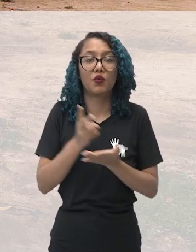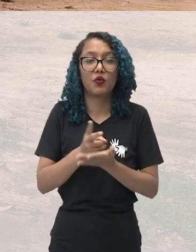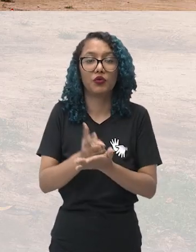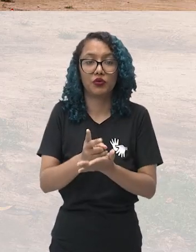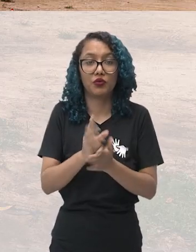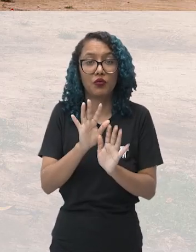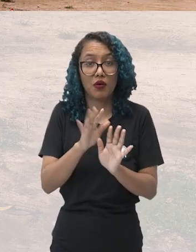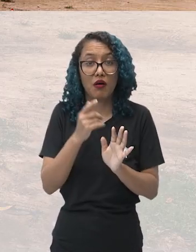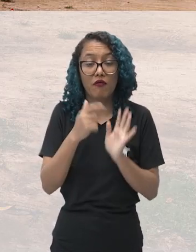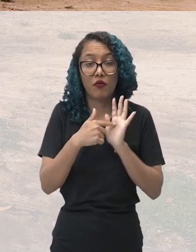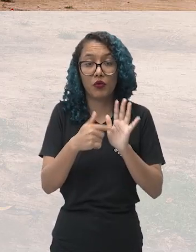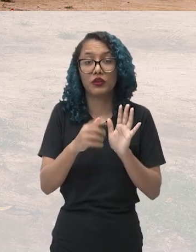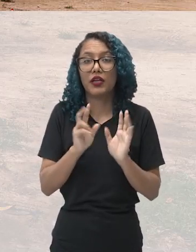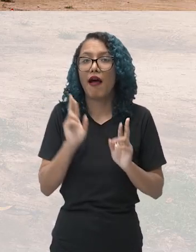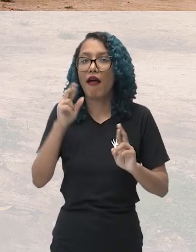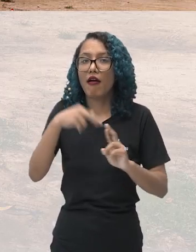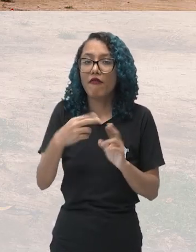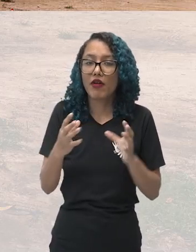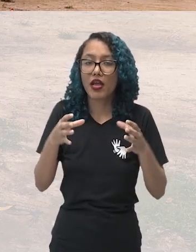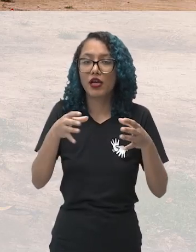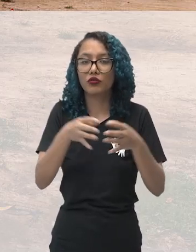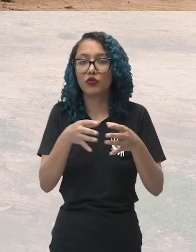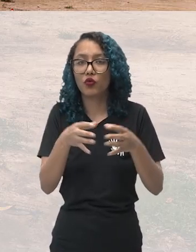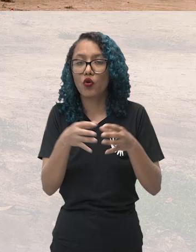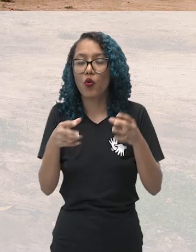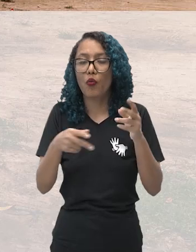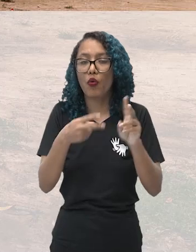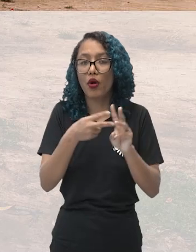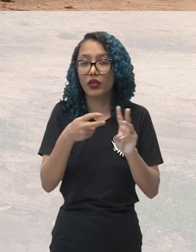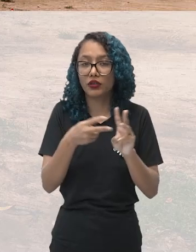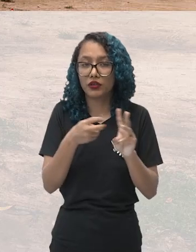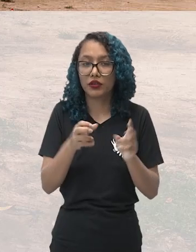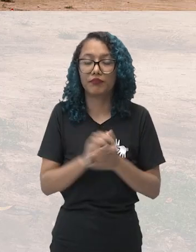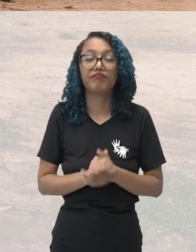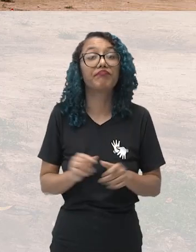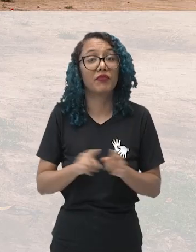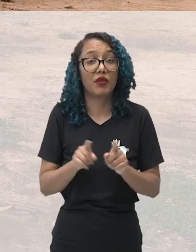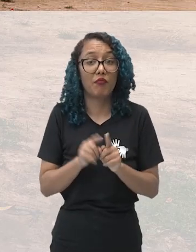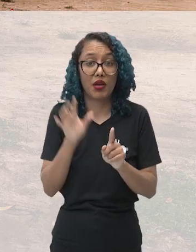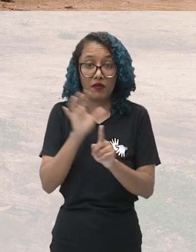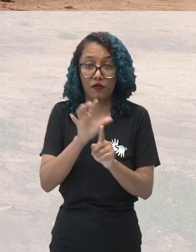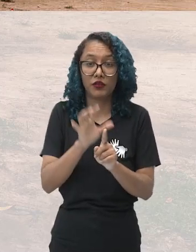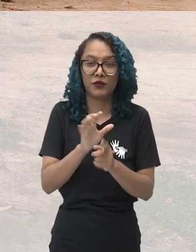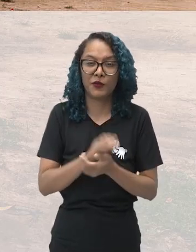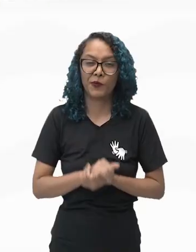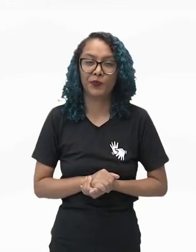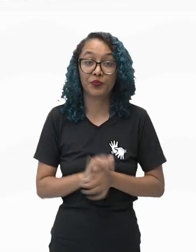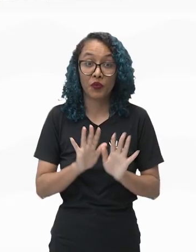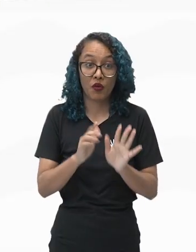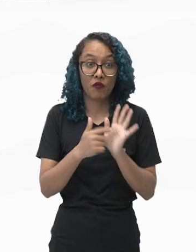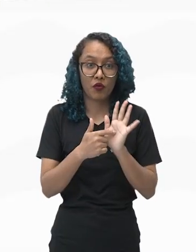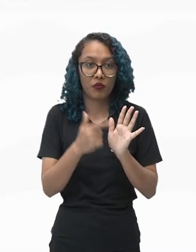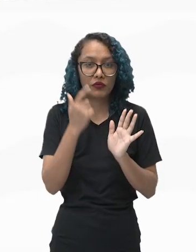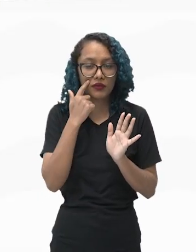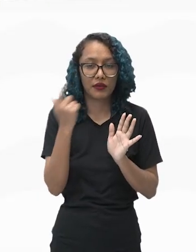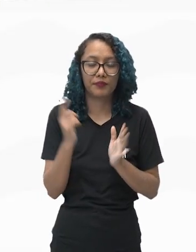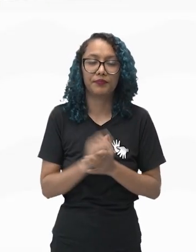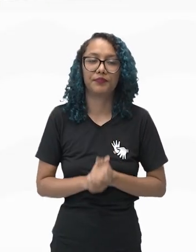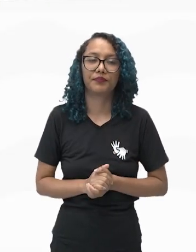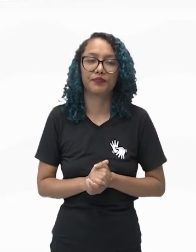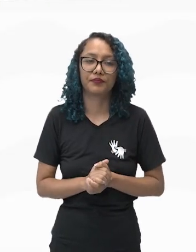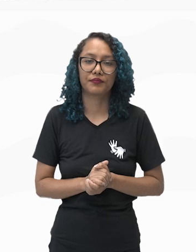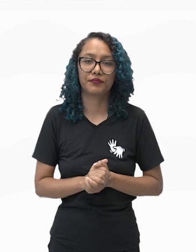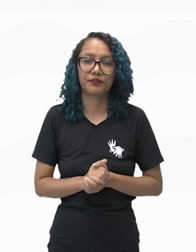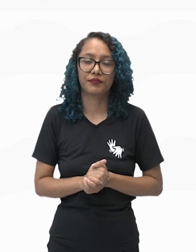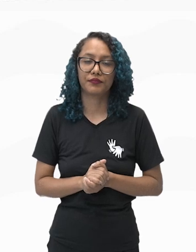população indígena. Sim. Essa autodeclaração também afetou a comunidade indígena, como nós vamos ver as informações agora. E esse